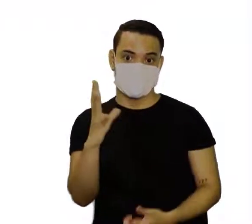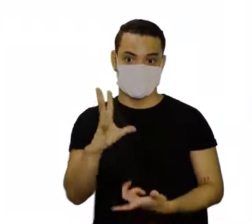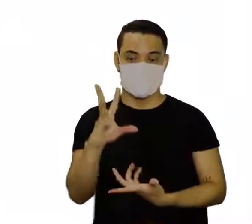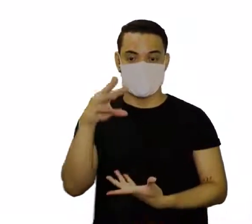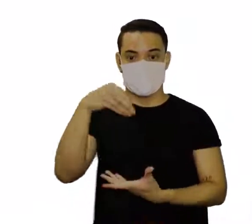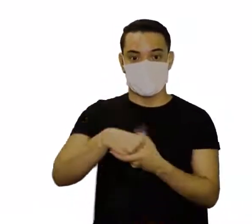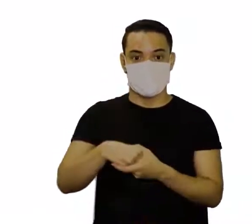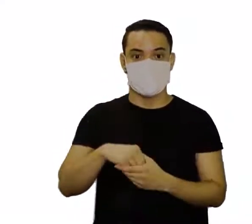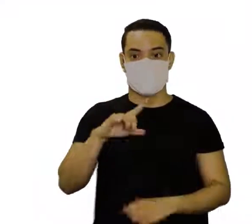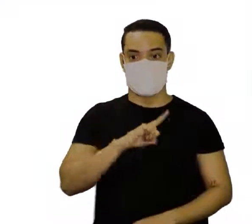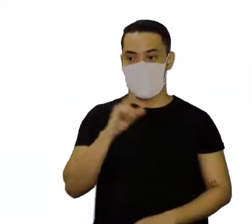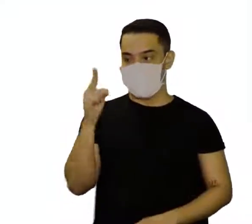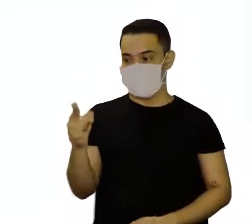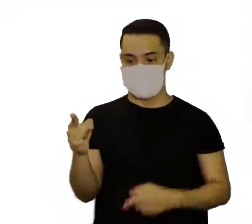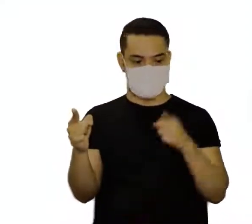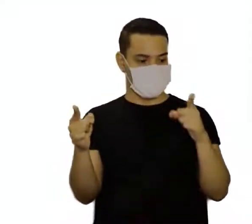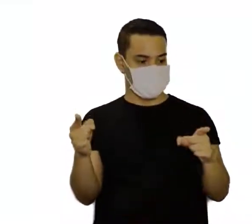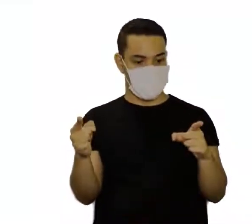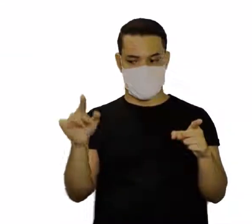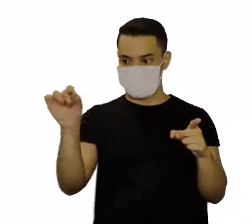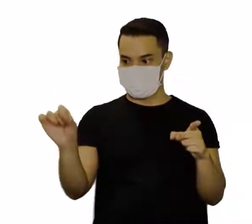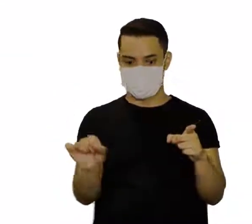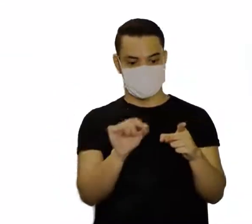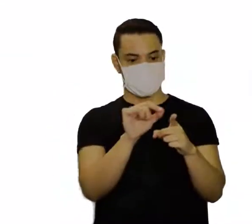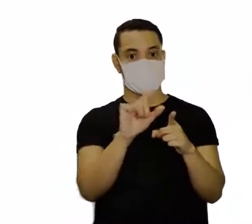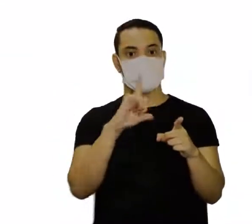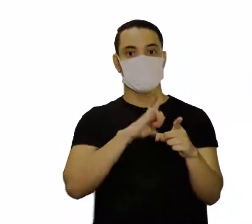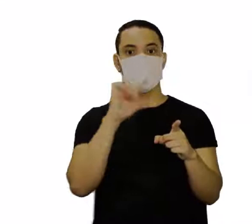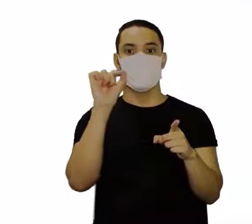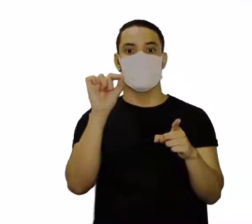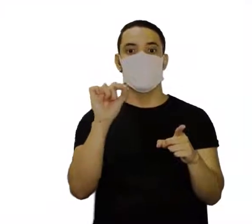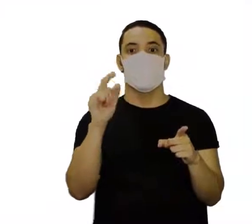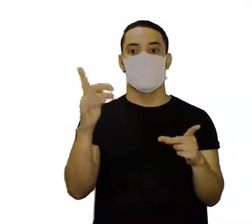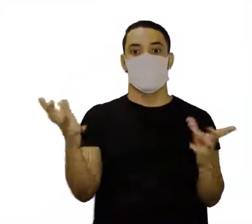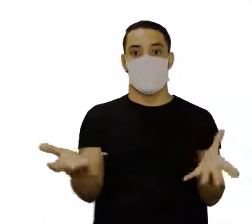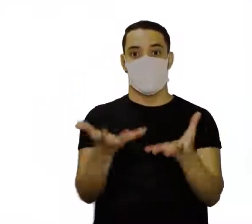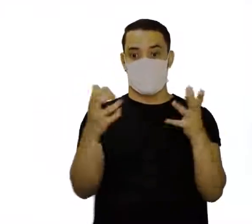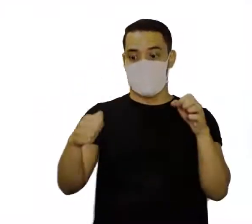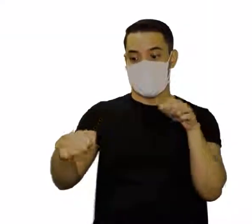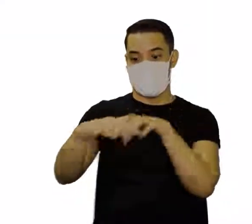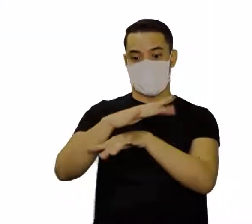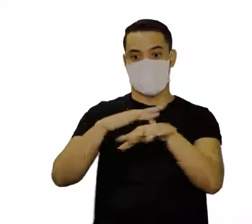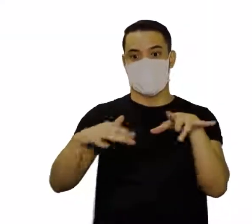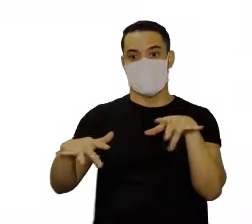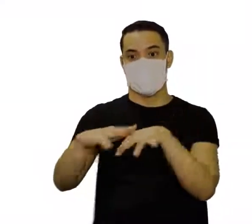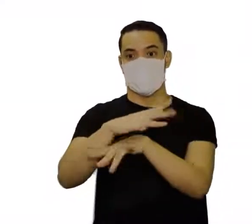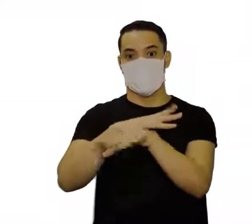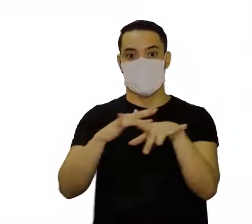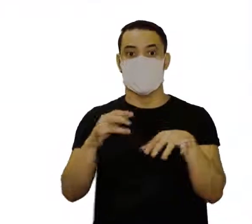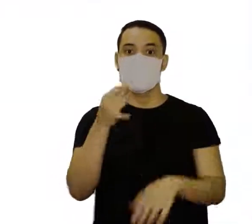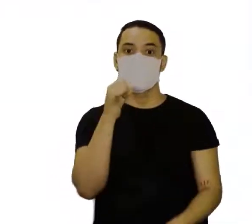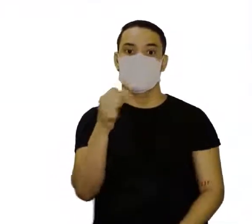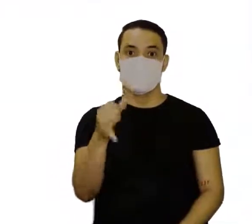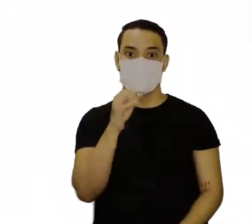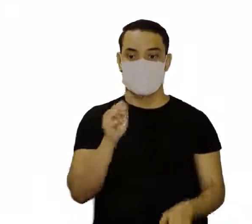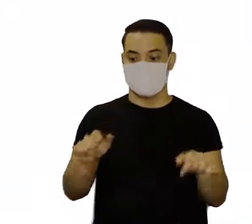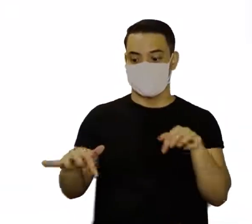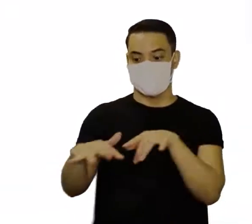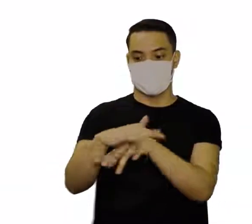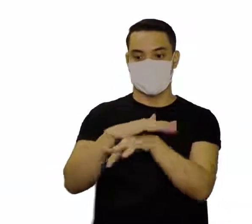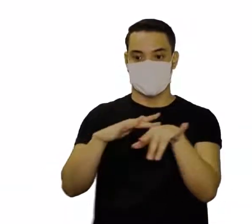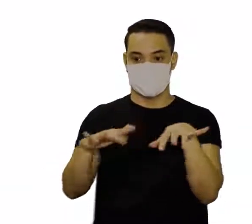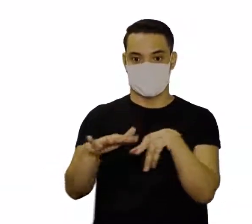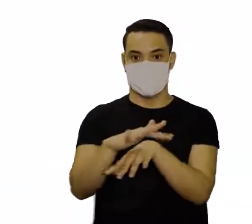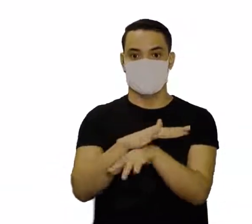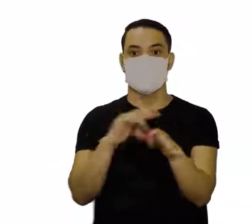estabelecida entre dois pontos que motiva a movimentação de cargas elétricas, gerando